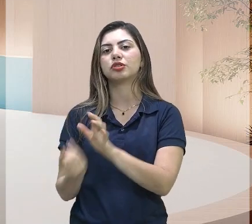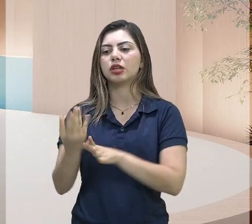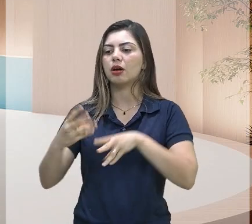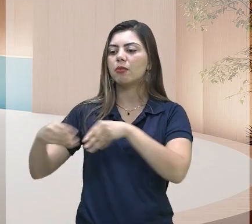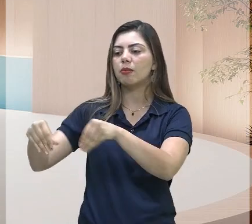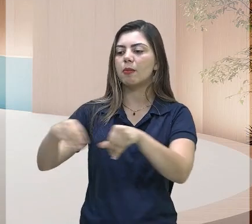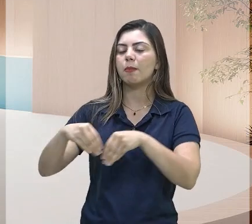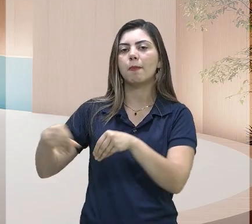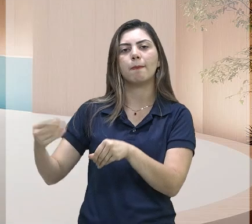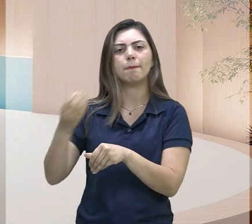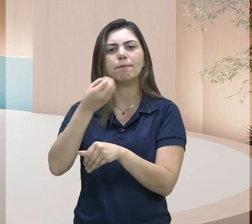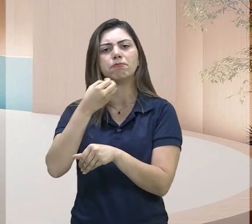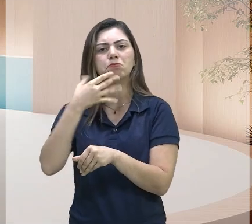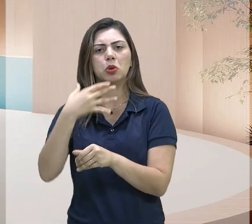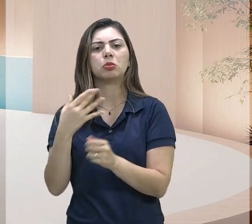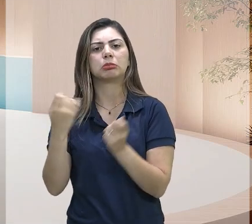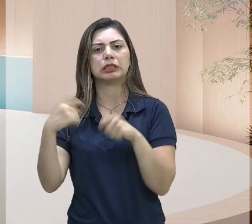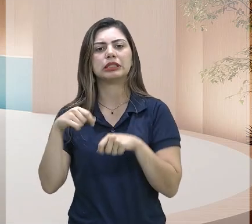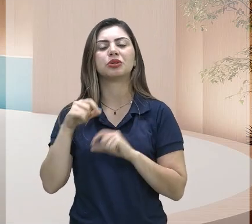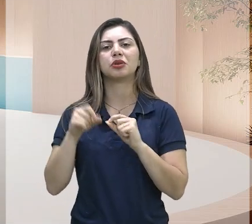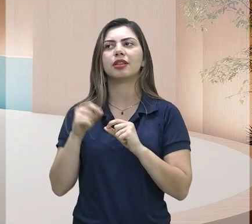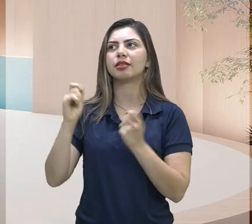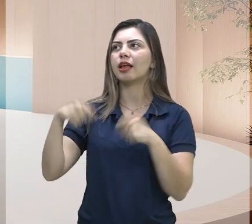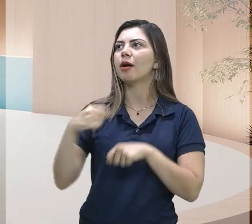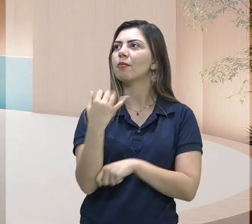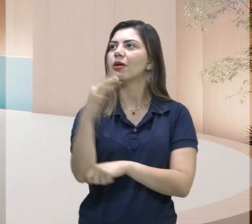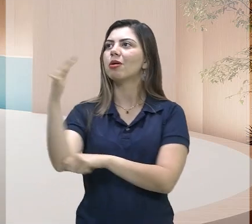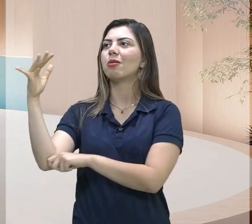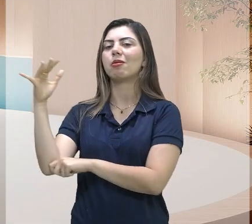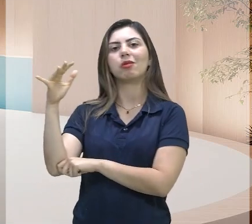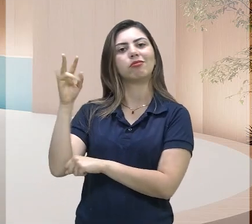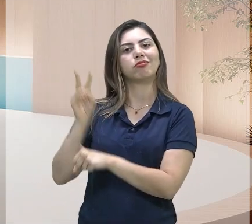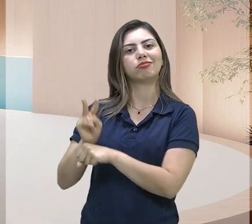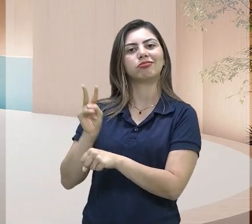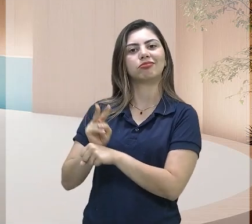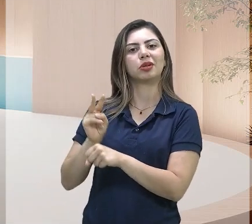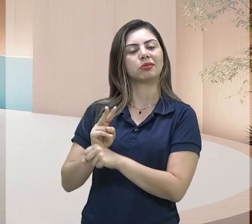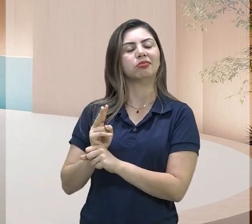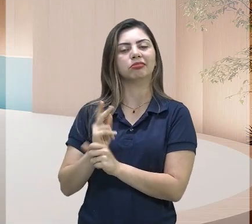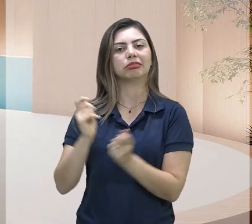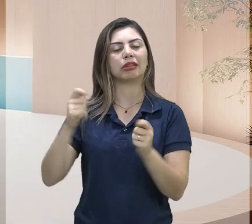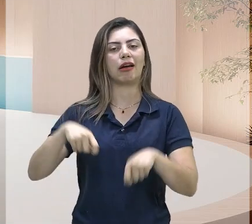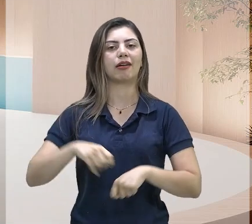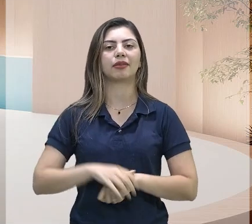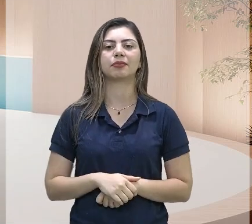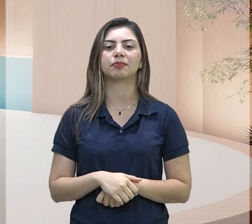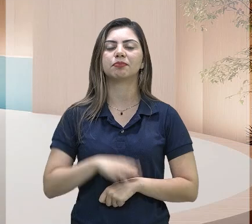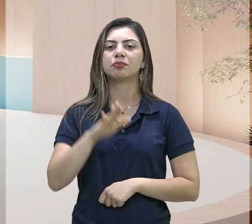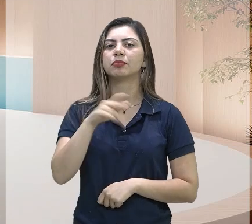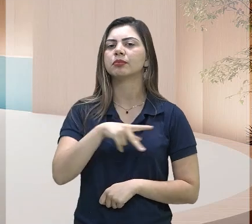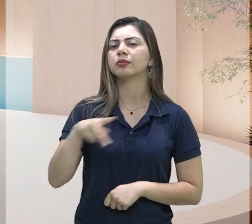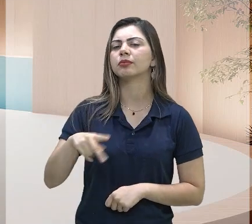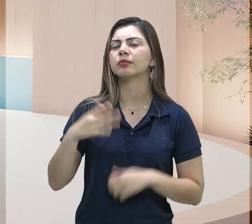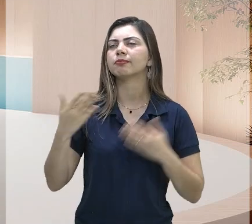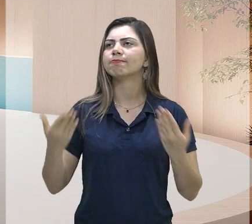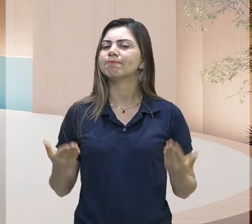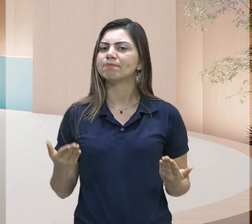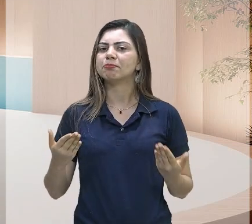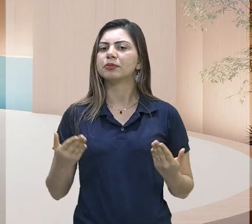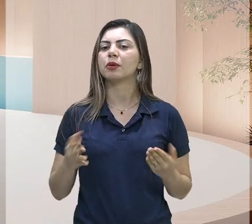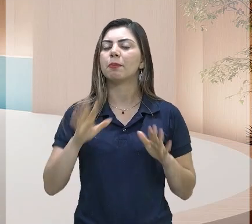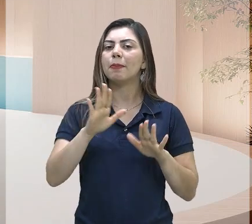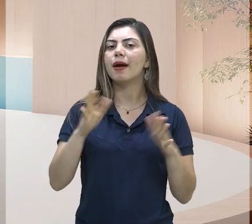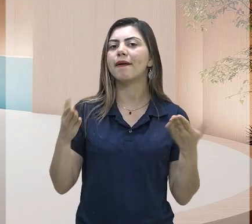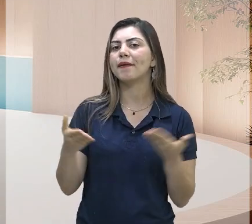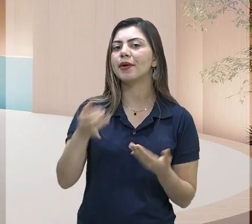assim dizer, necessário para que a floresta se mantenha de pé e exuberante, certo? Professor, um